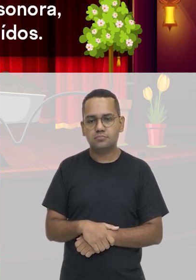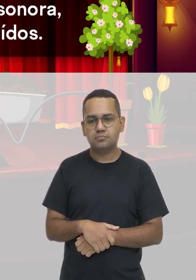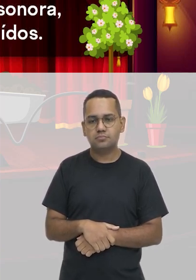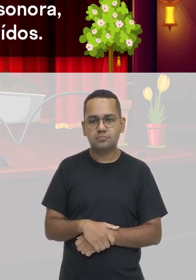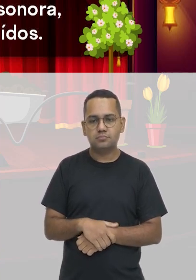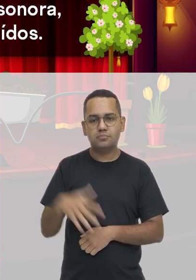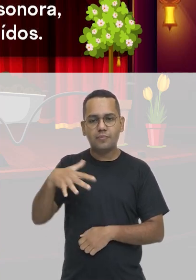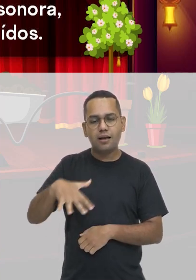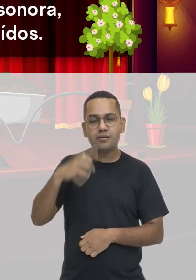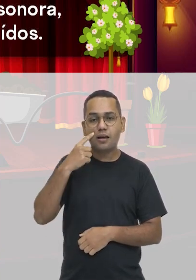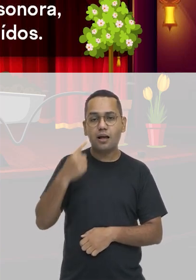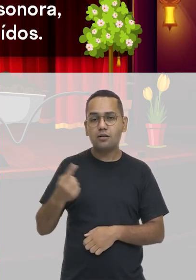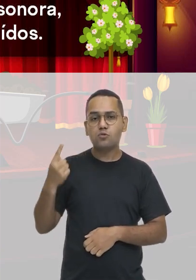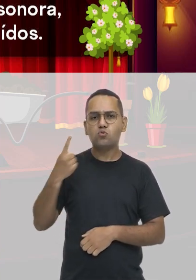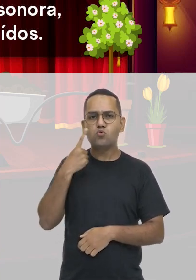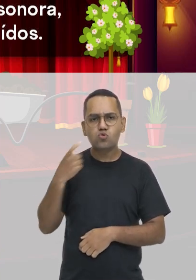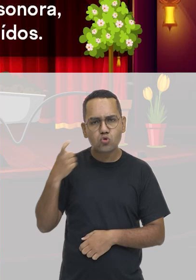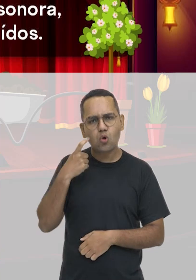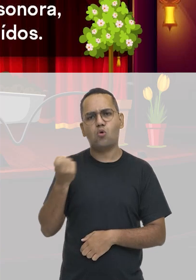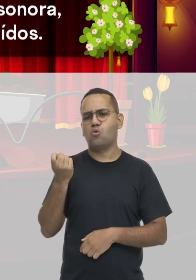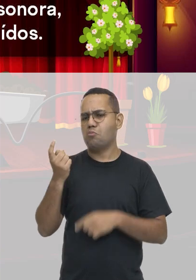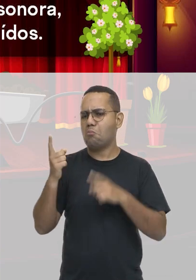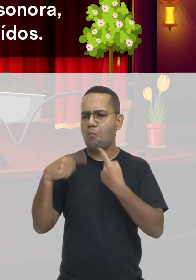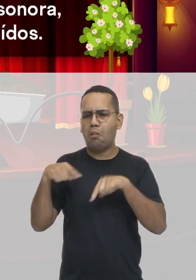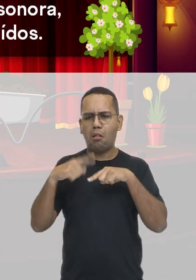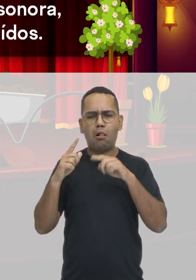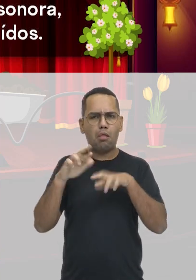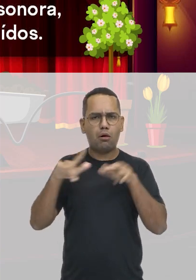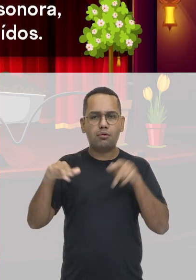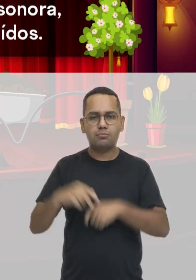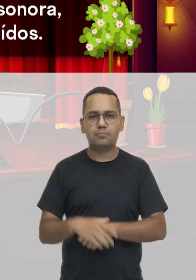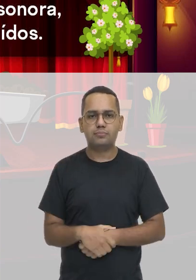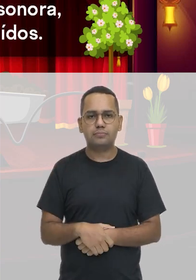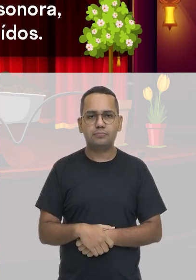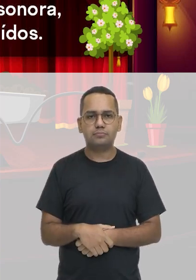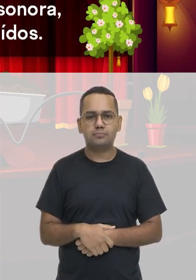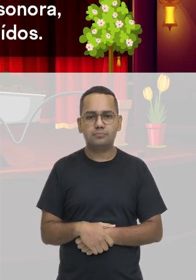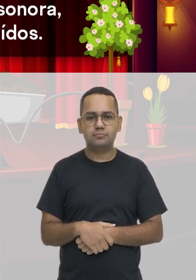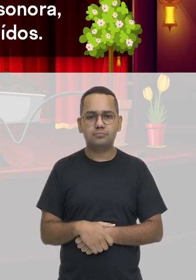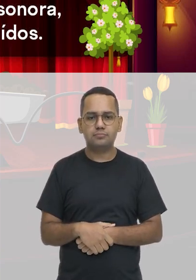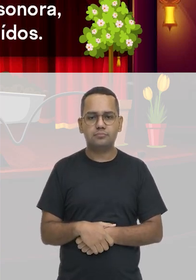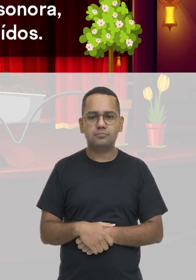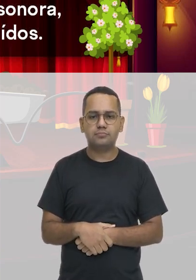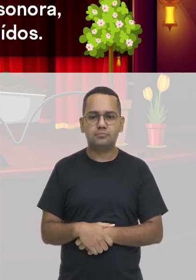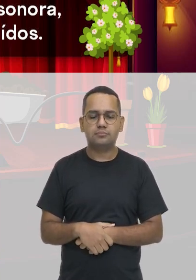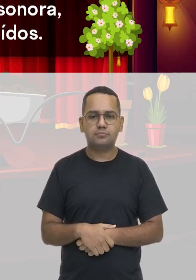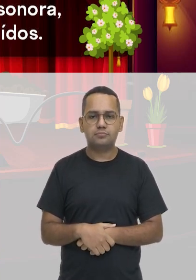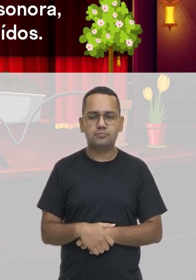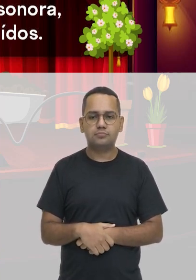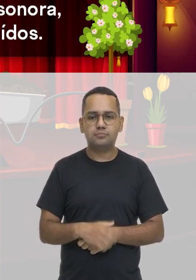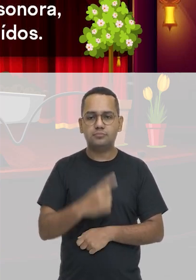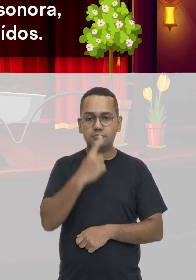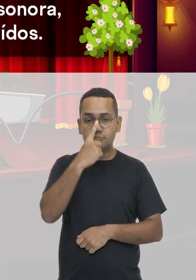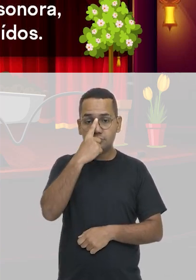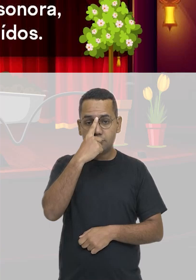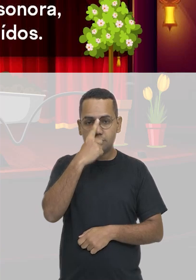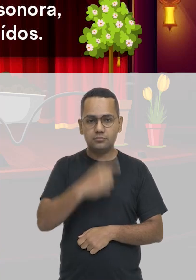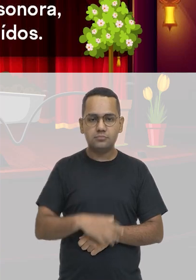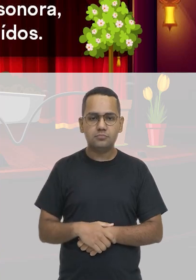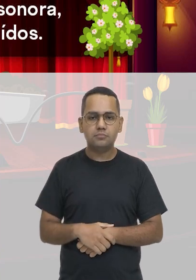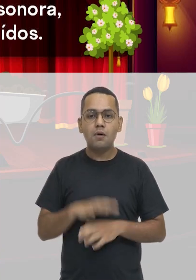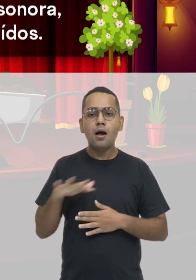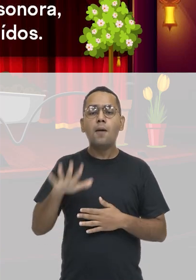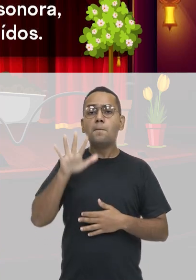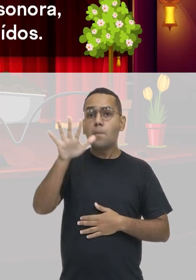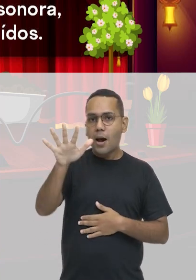a sonoplastia, trilha sonora, efeitos sonoros e ruídos, certo? Então, dentro disso, nós